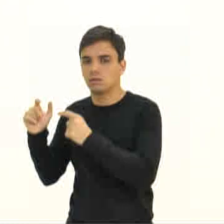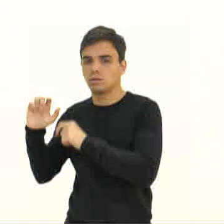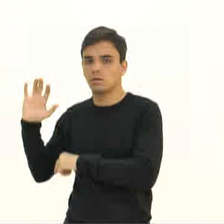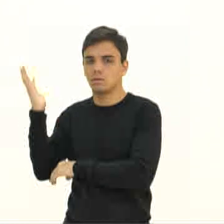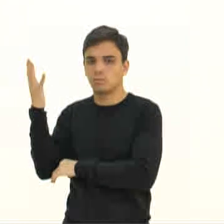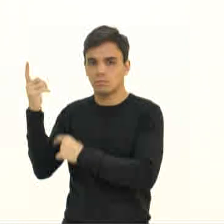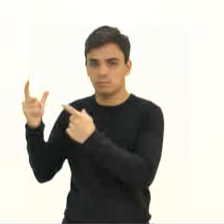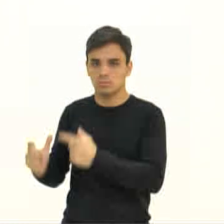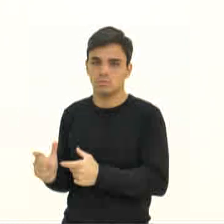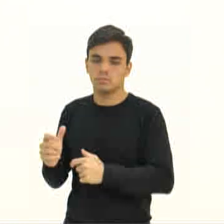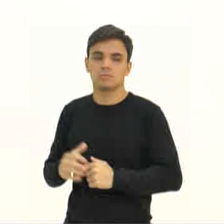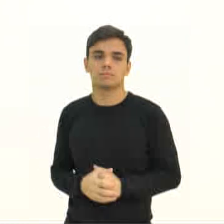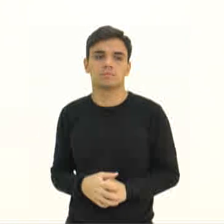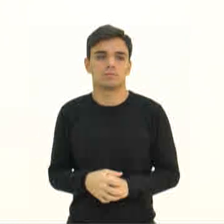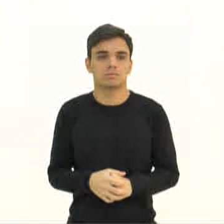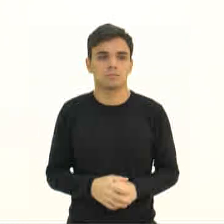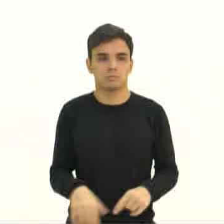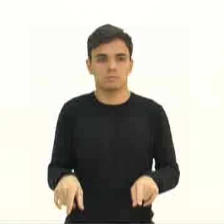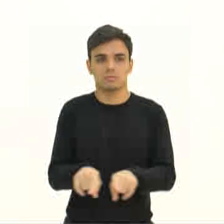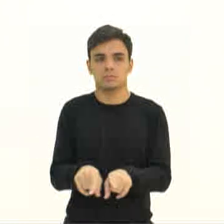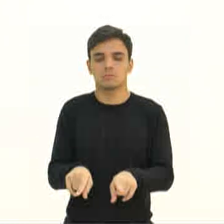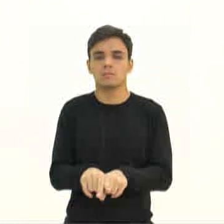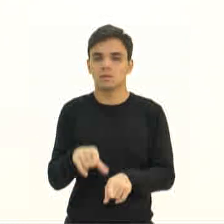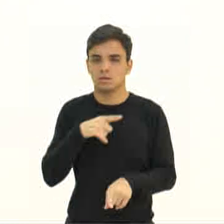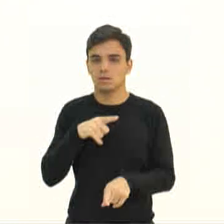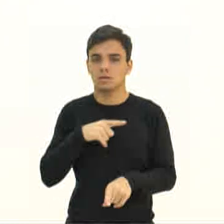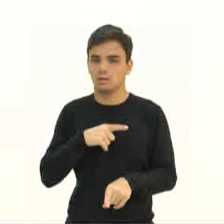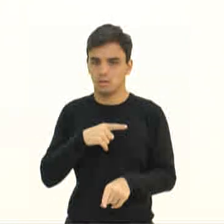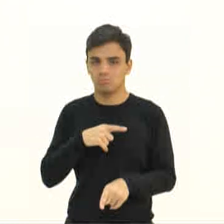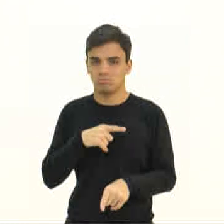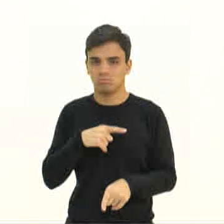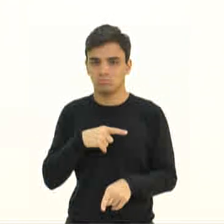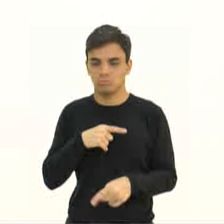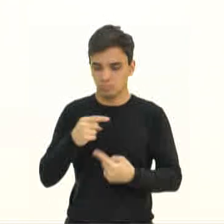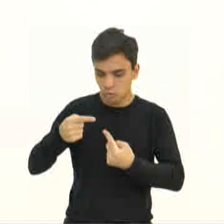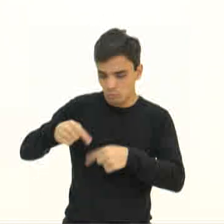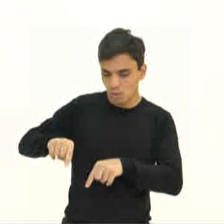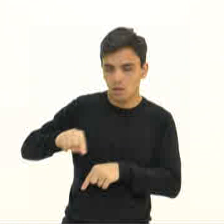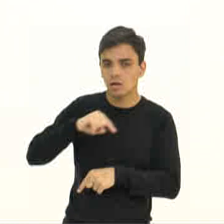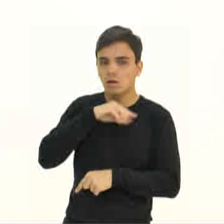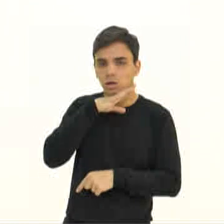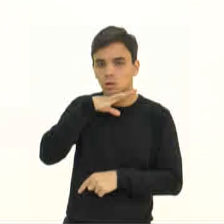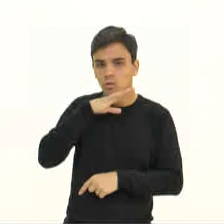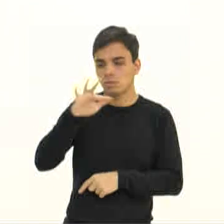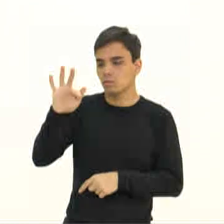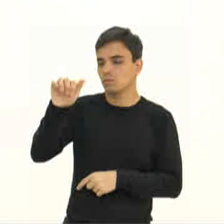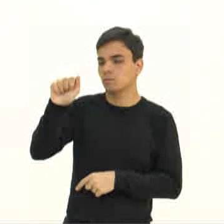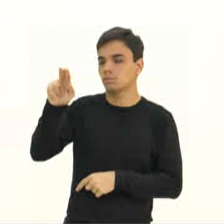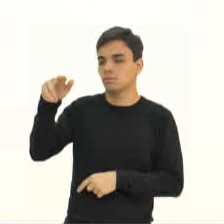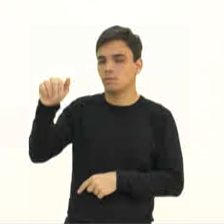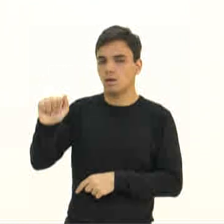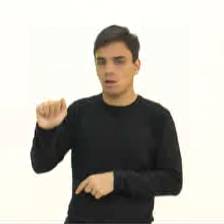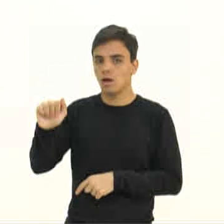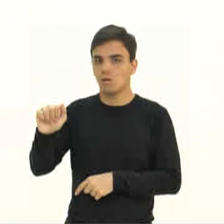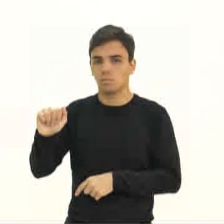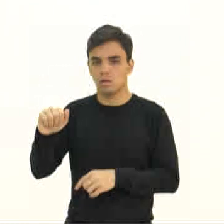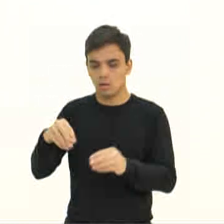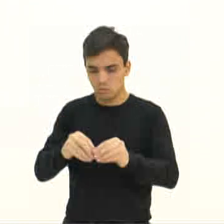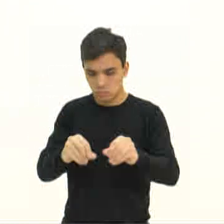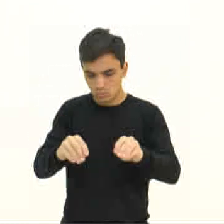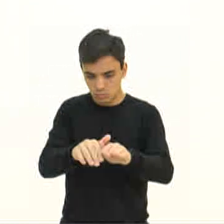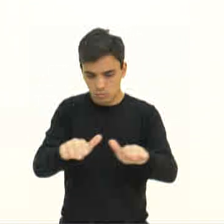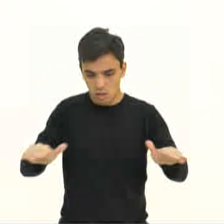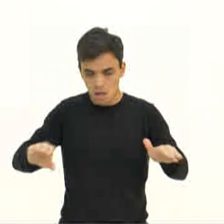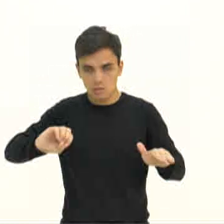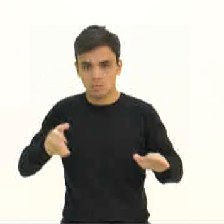aí oferece riscos ali à fauna local, tanto terrestre quanto marinha. Se eu tenho alterações, por